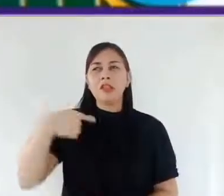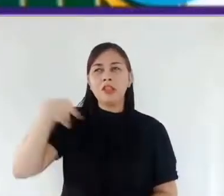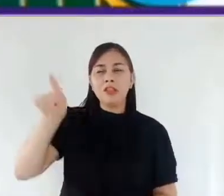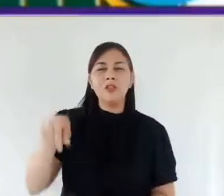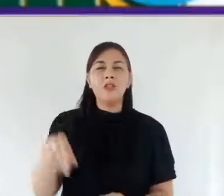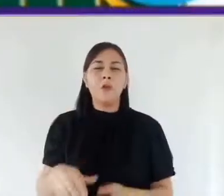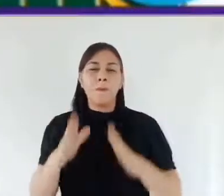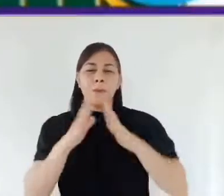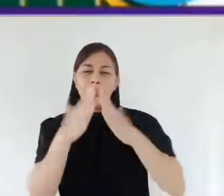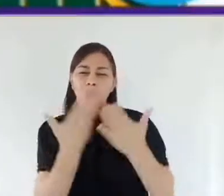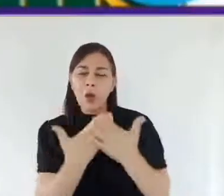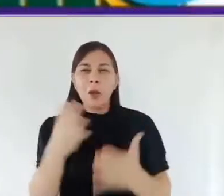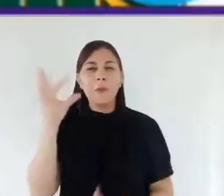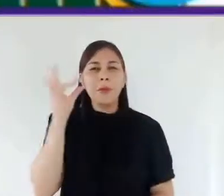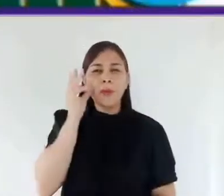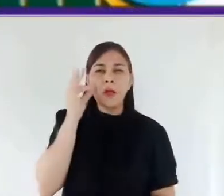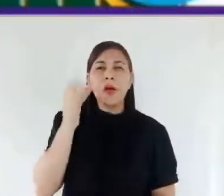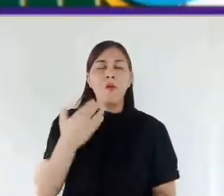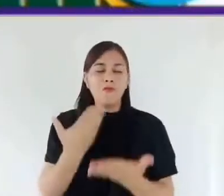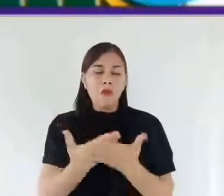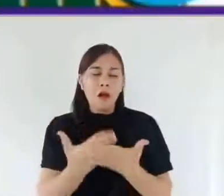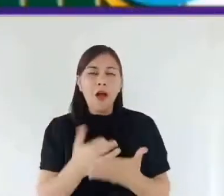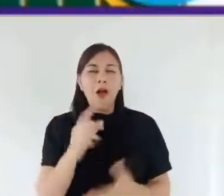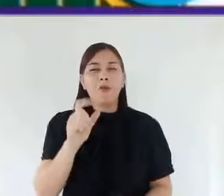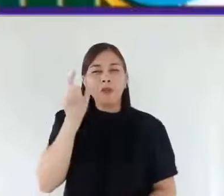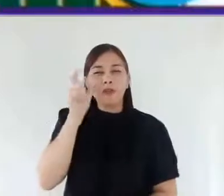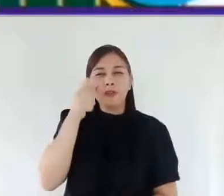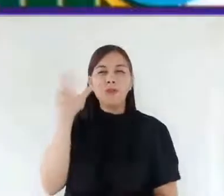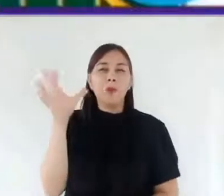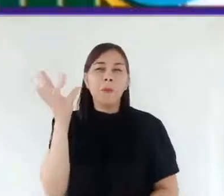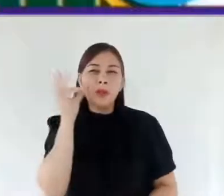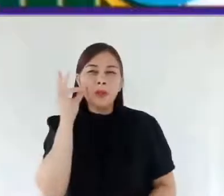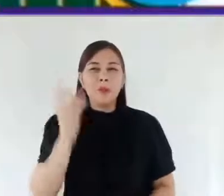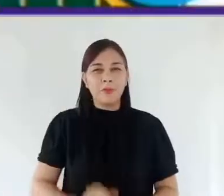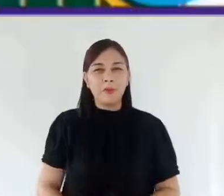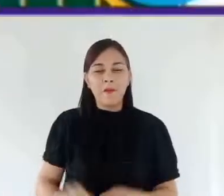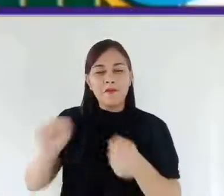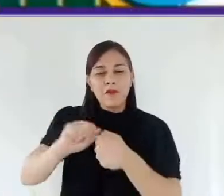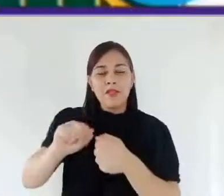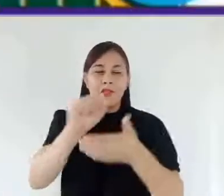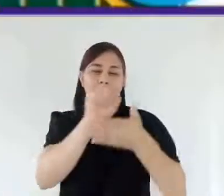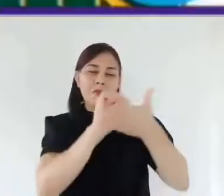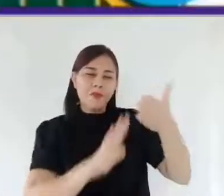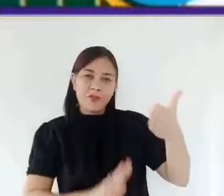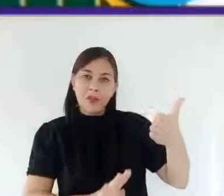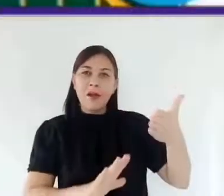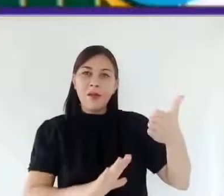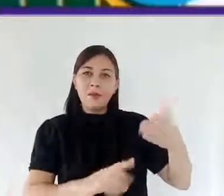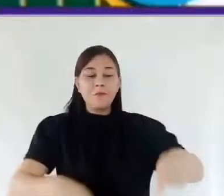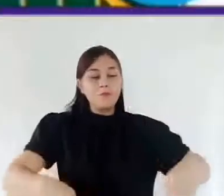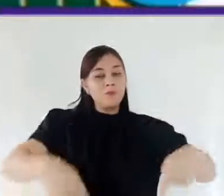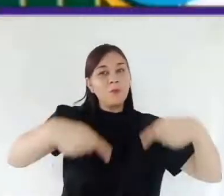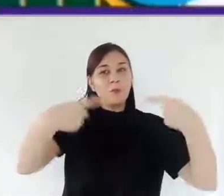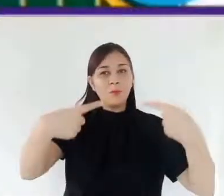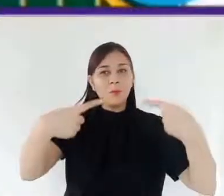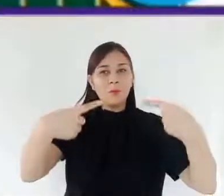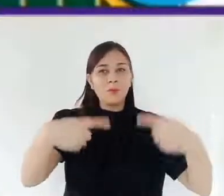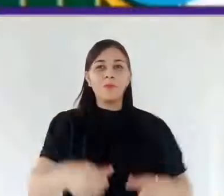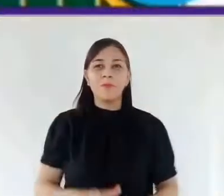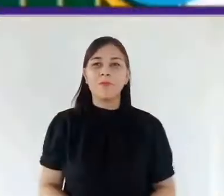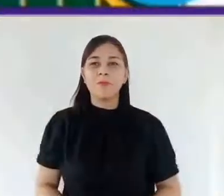para as suas aulas presenciais? Muito bem, estão participando das atividades, dos